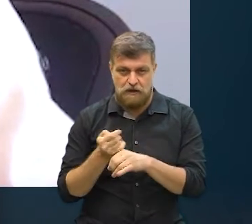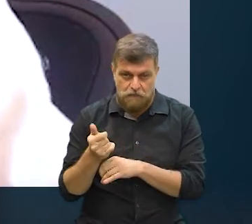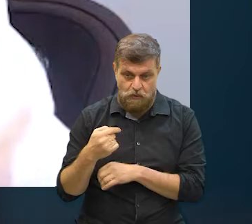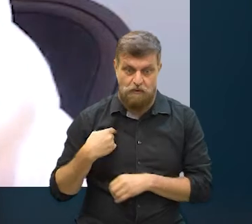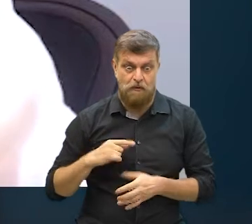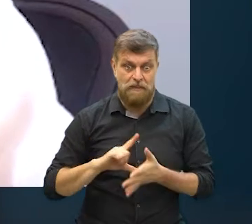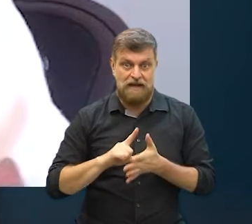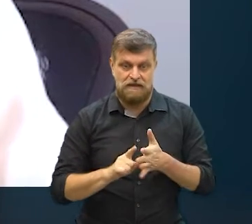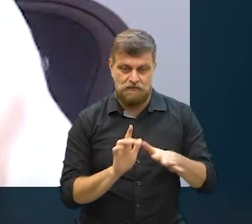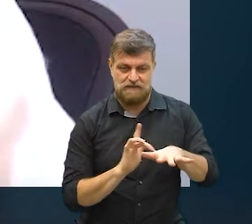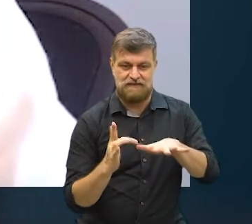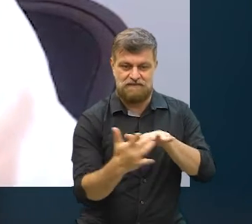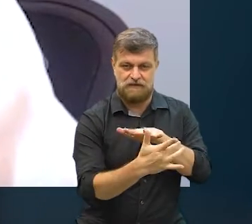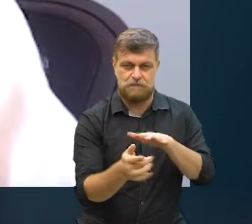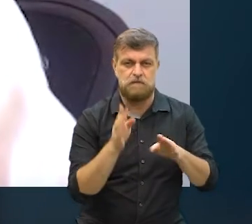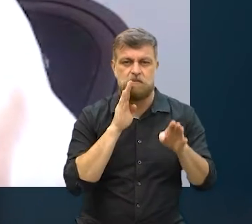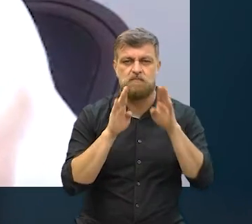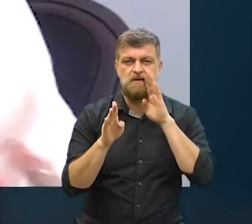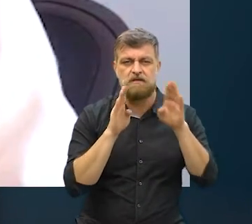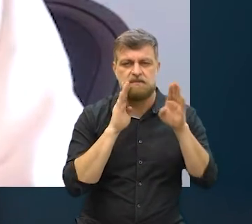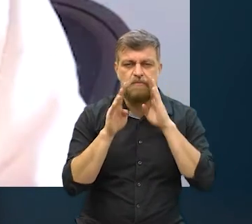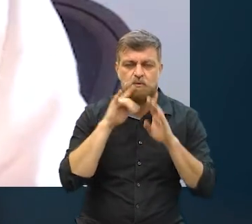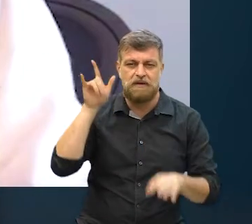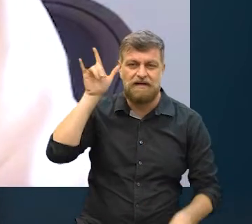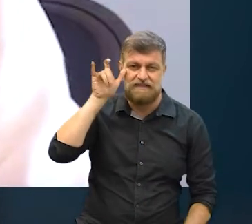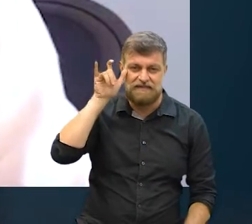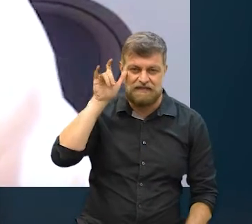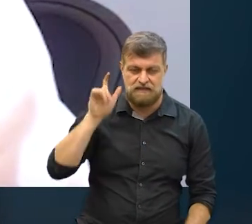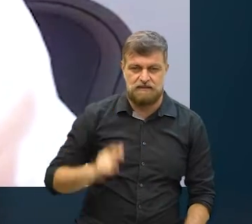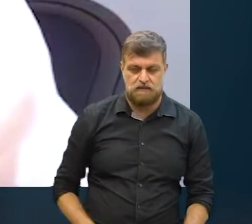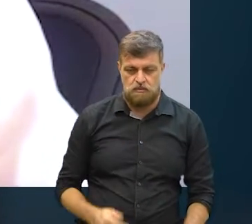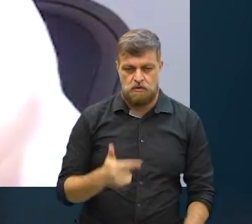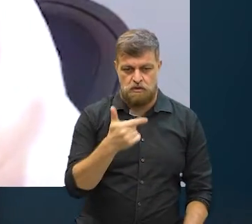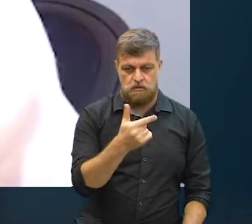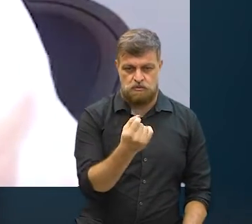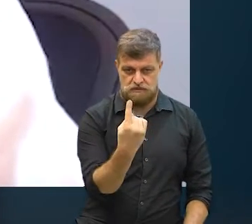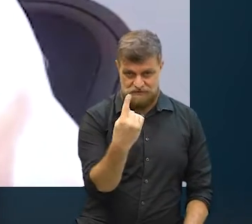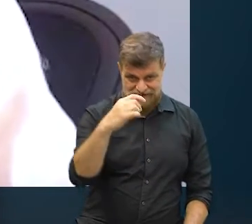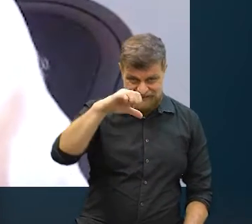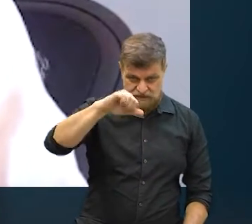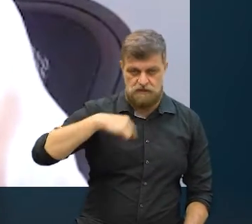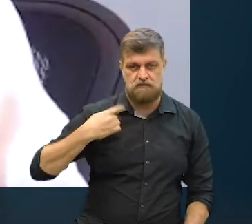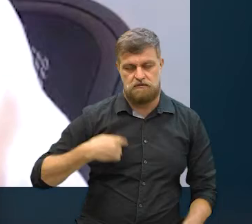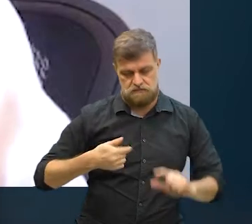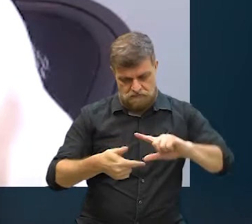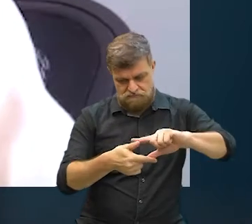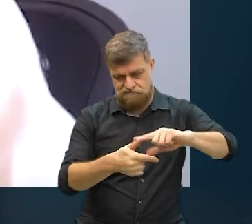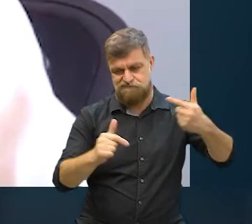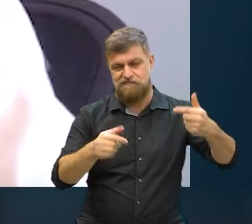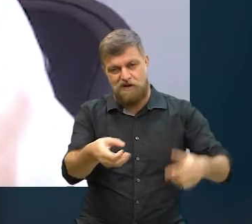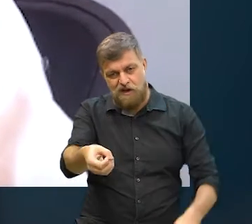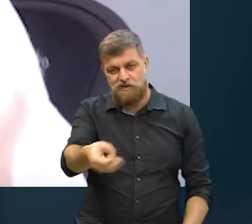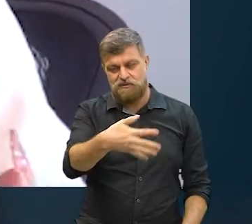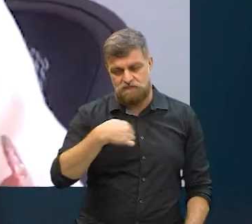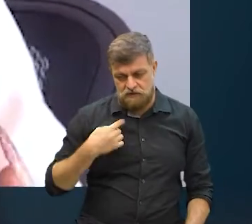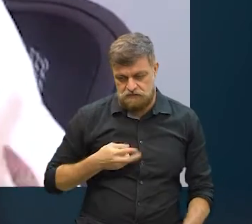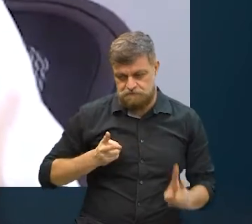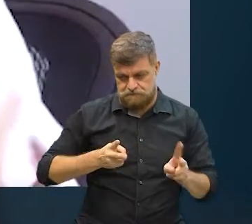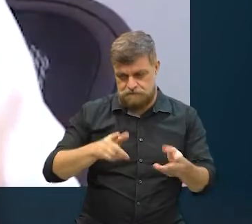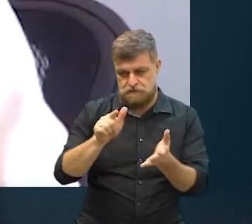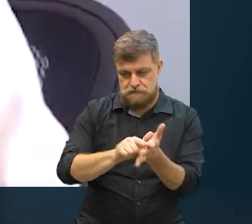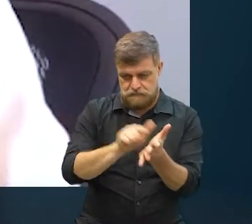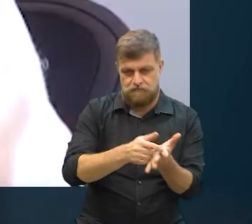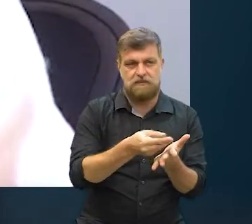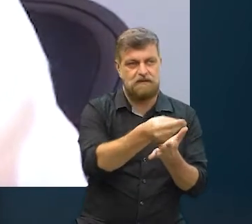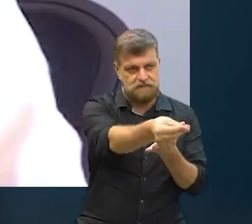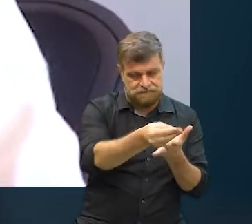gente atuou muito nas redes sociais, Facebook, Instagram. Então em 2019 a gente já estava bem mais atualizado. Claro que continuamos